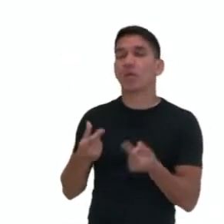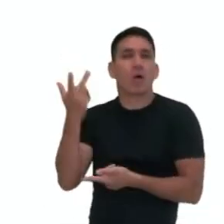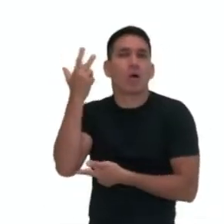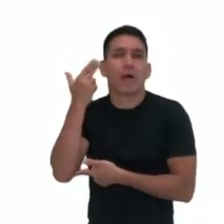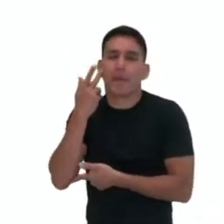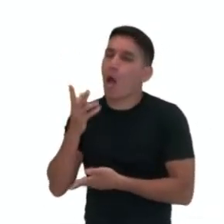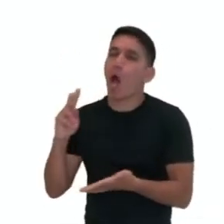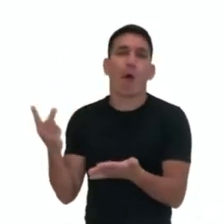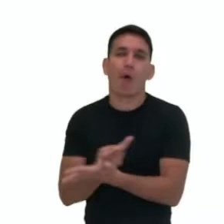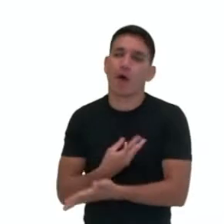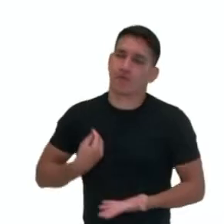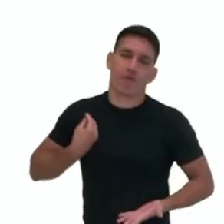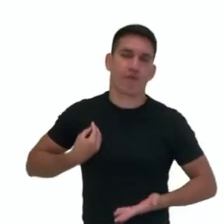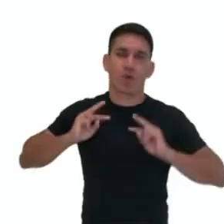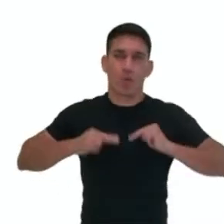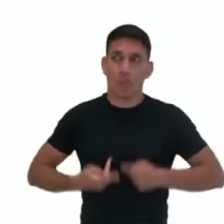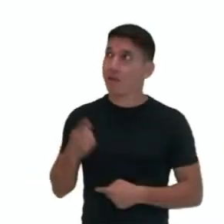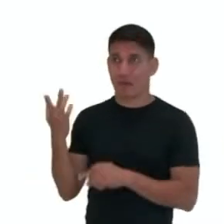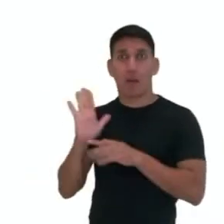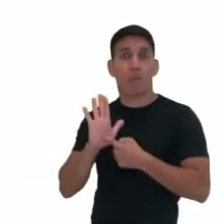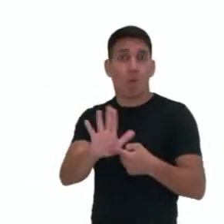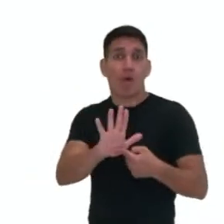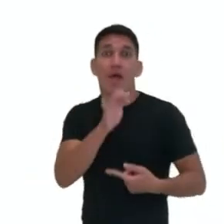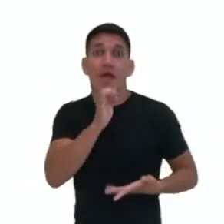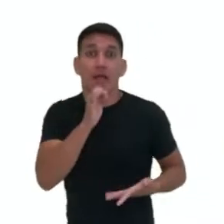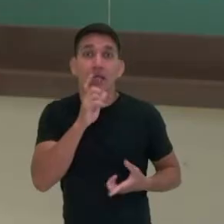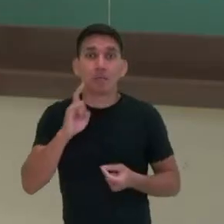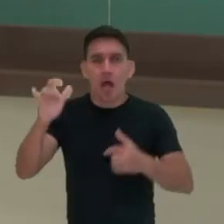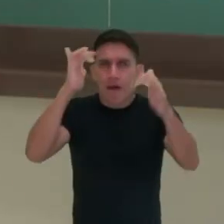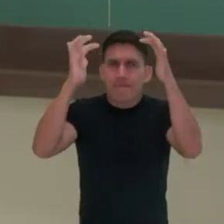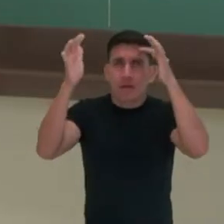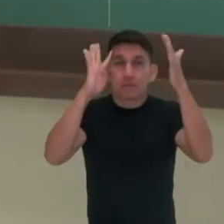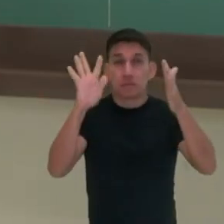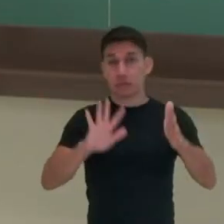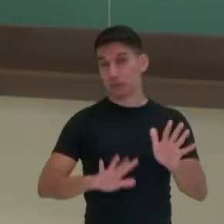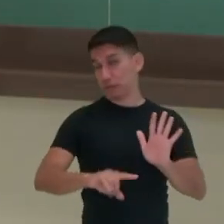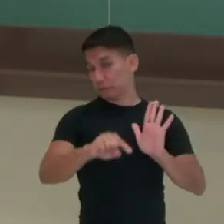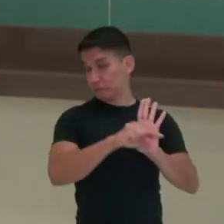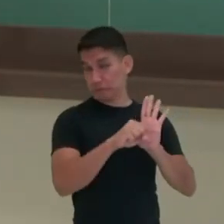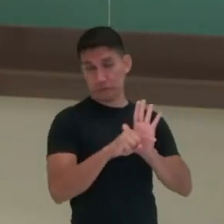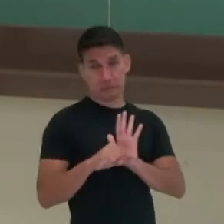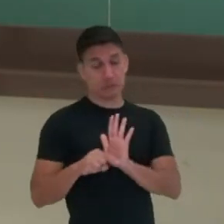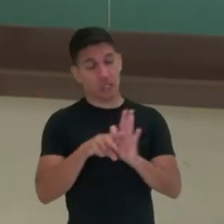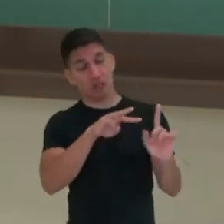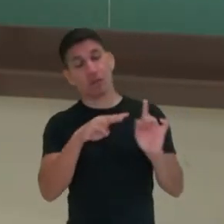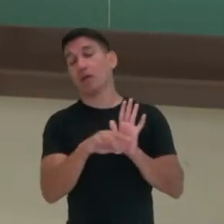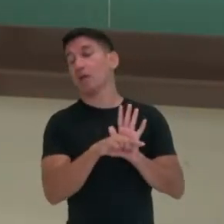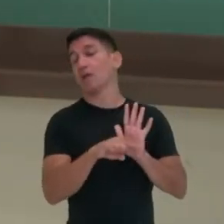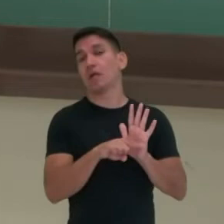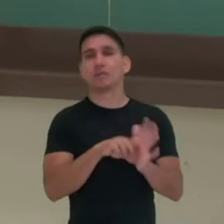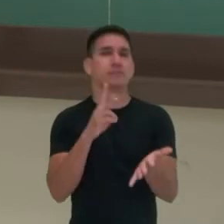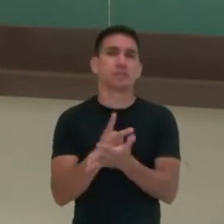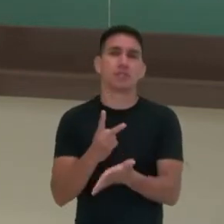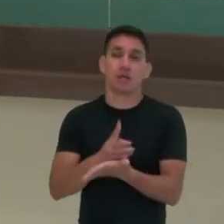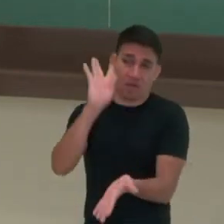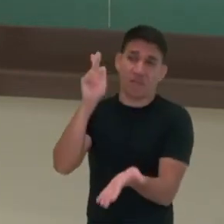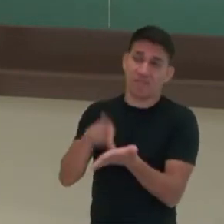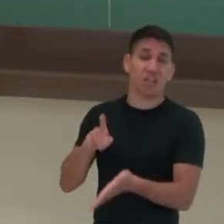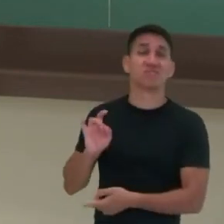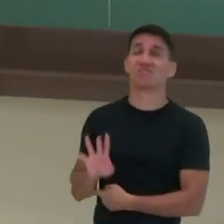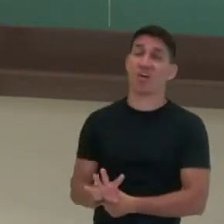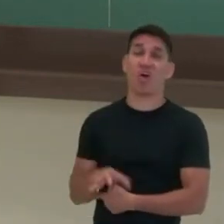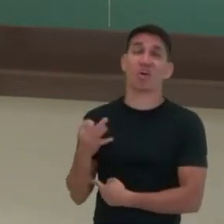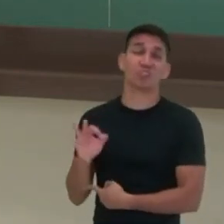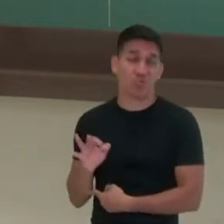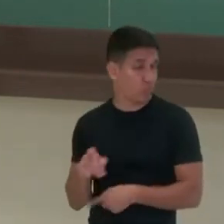humana. Ele é um exemplo de filósofo pessimista, tá? Então, a única verdade a gente encontra é mesmo na dor